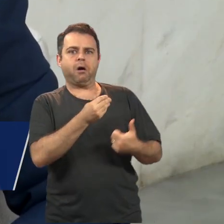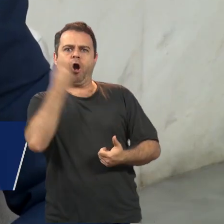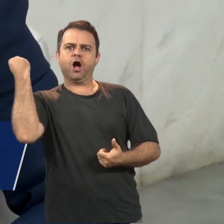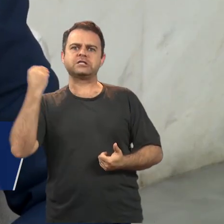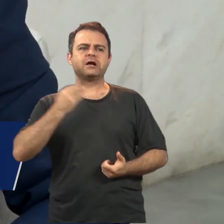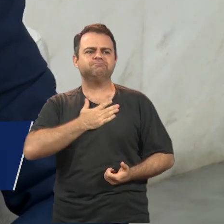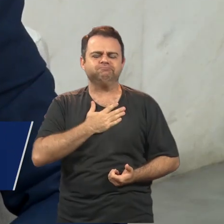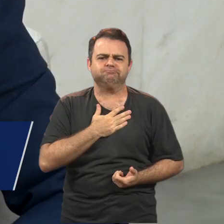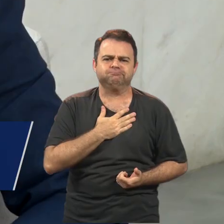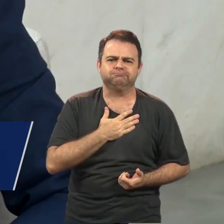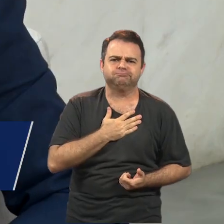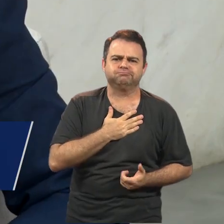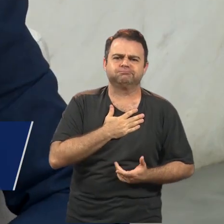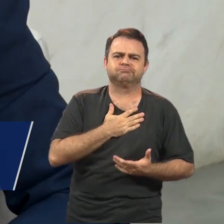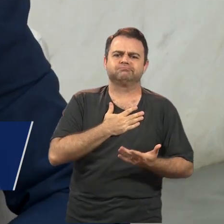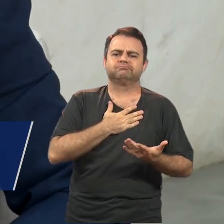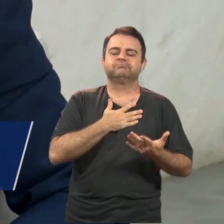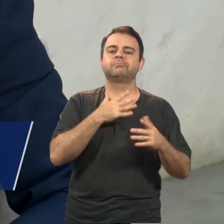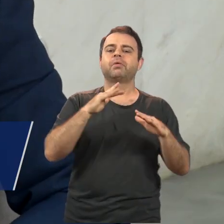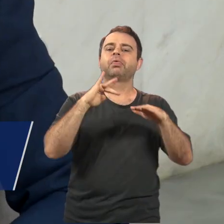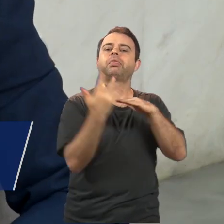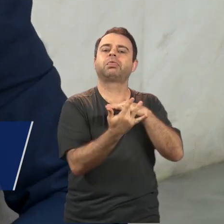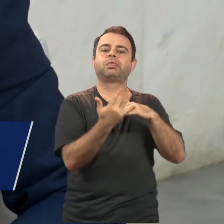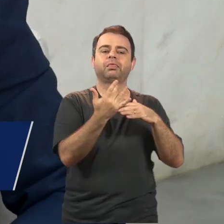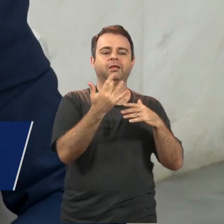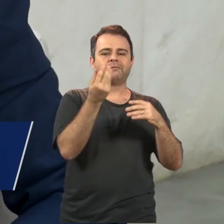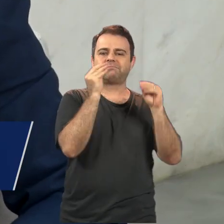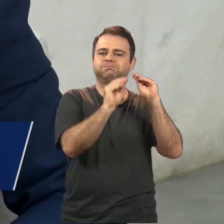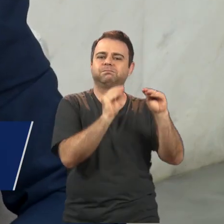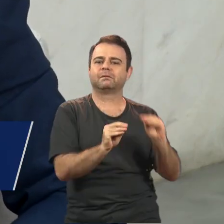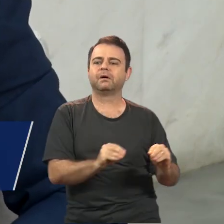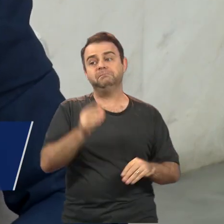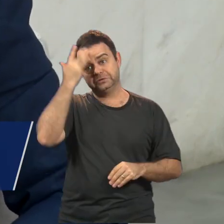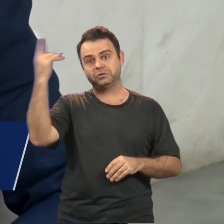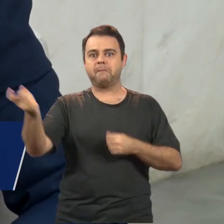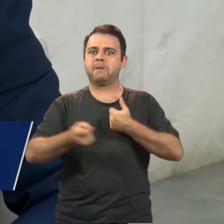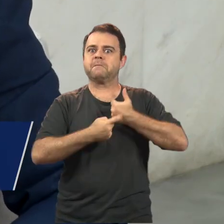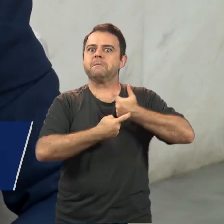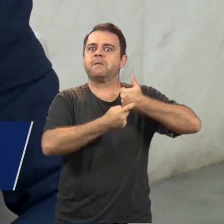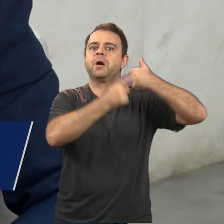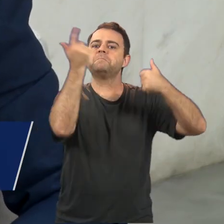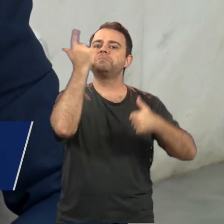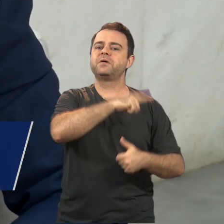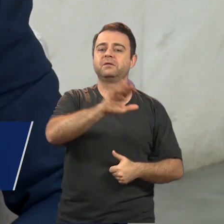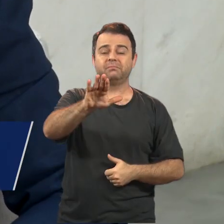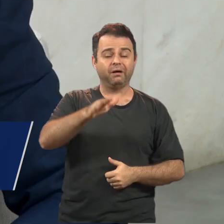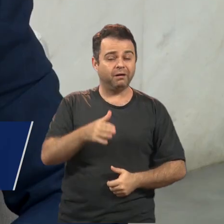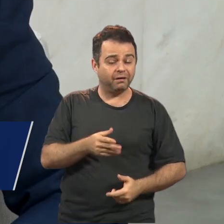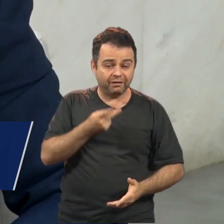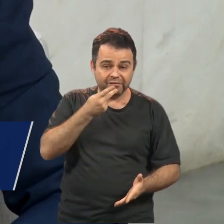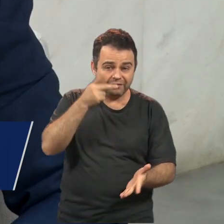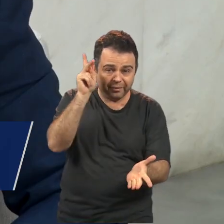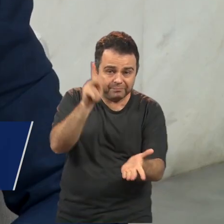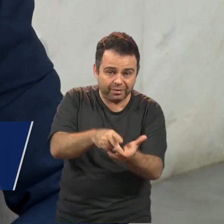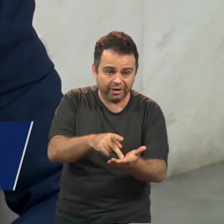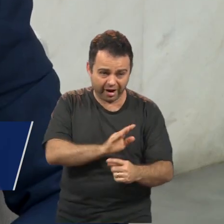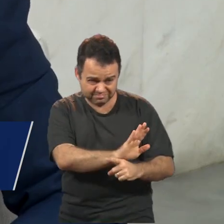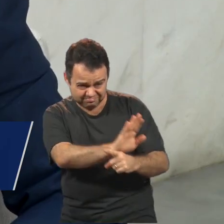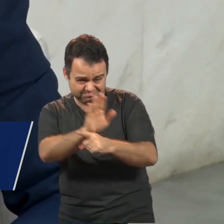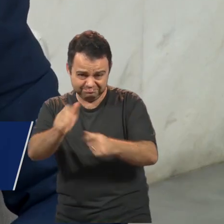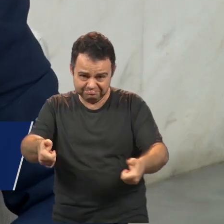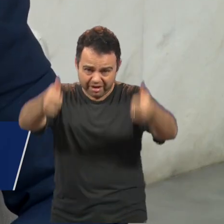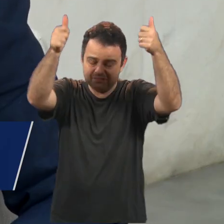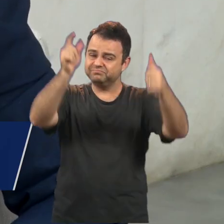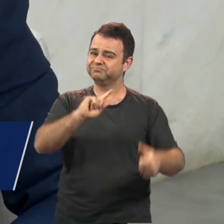ganhar ou agariar seguidores, etc. Mas, na prática, você não vai conseguir ajudar a população, os seus eleitores, do jeito